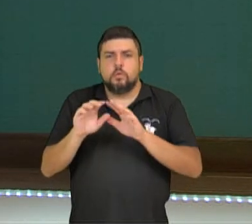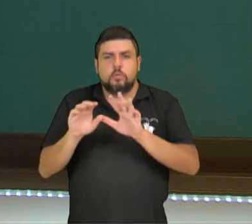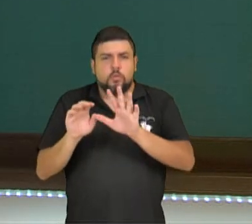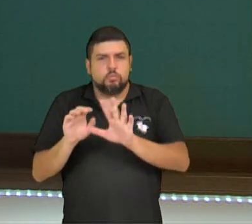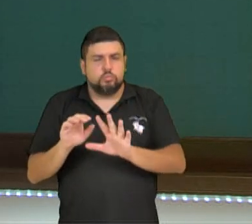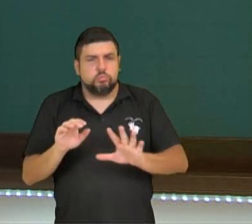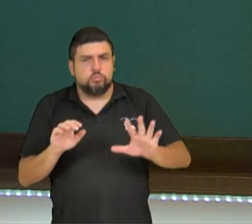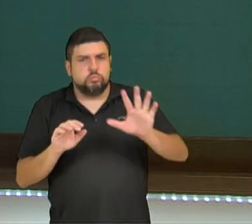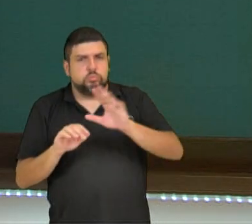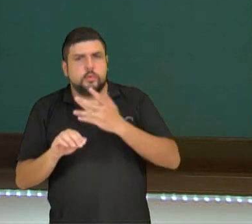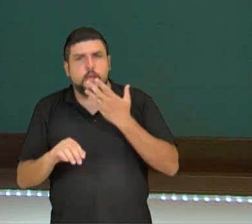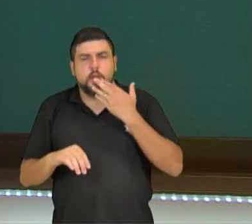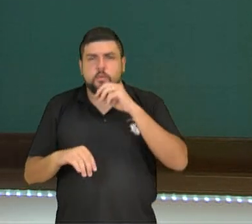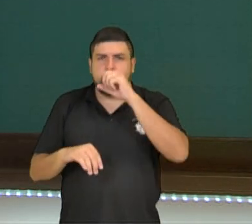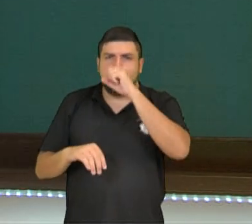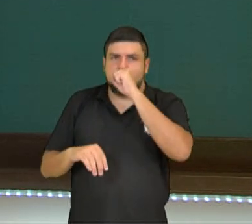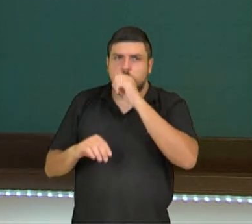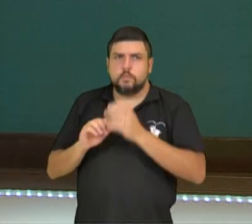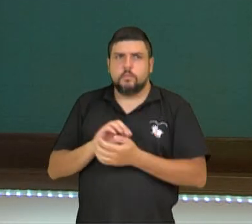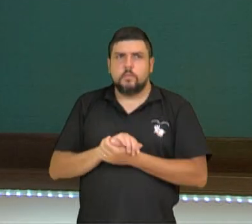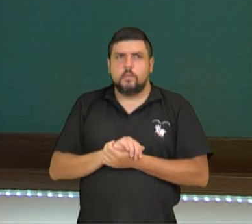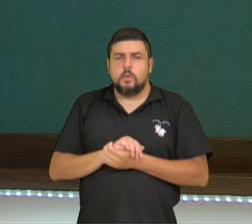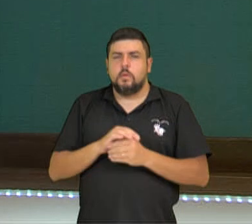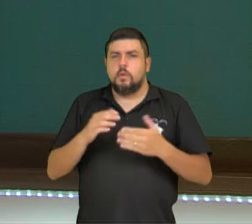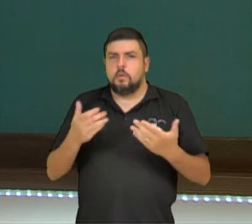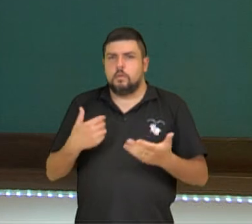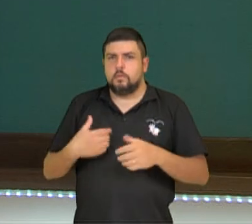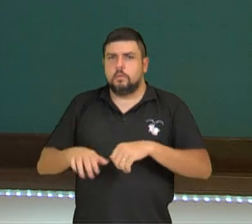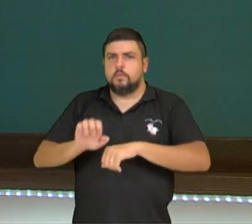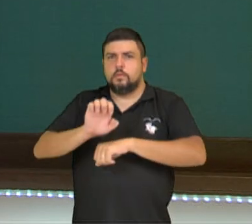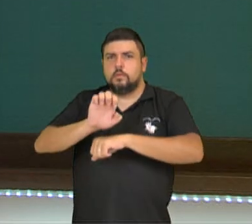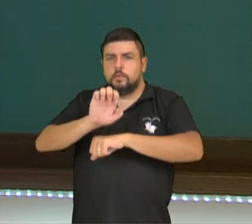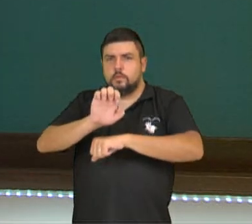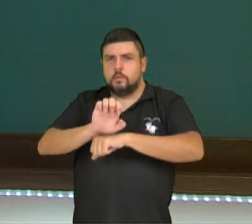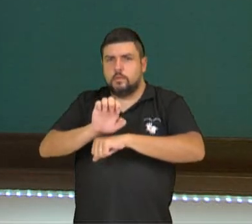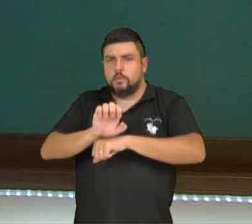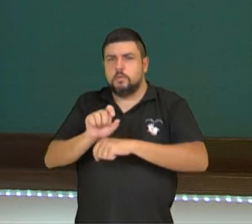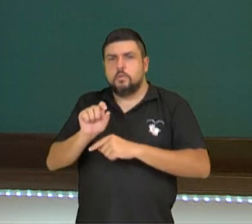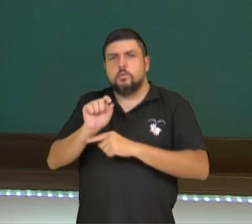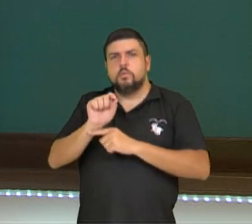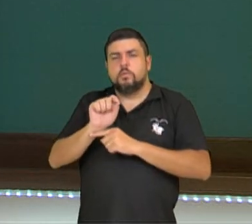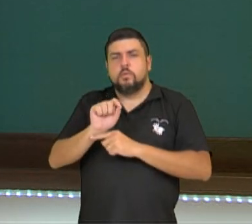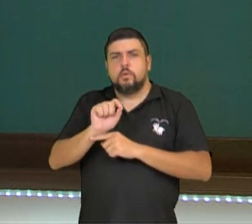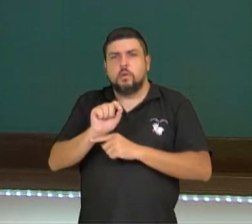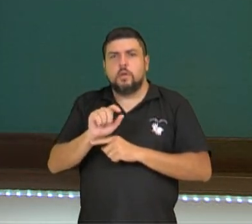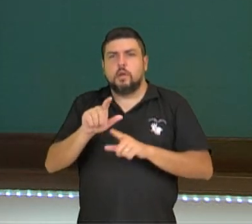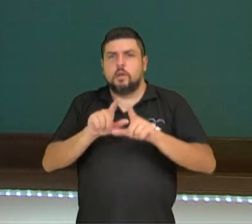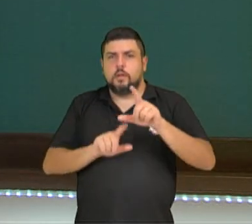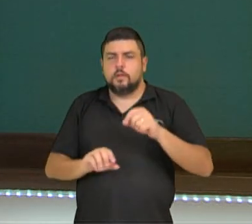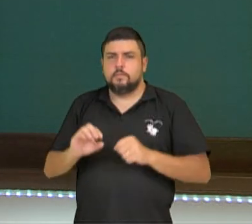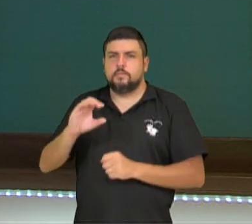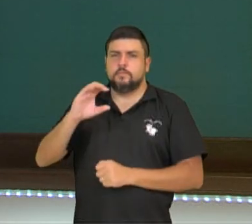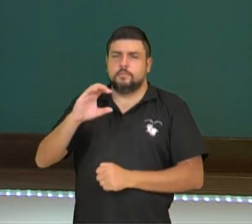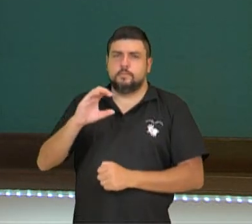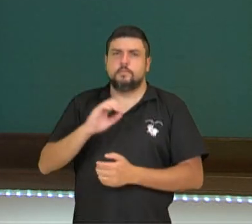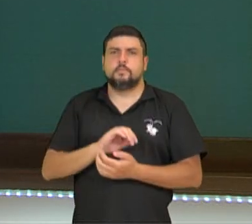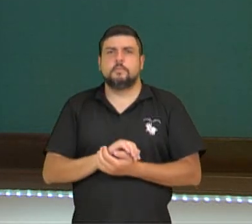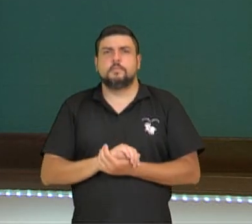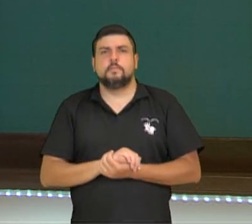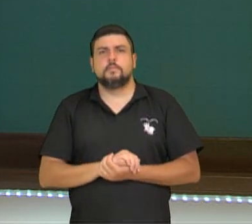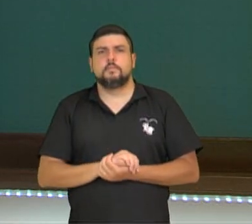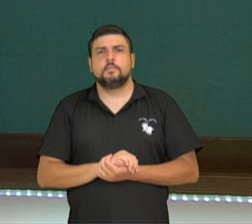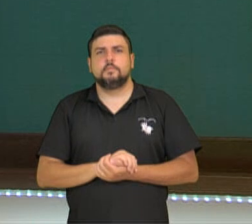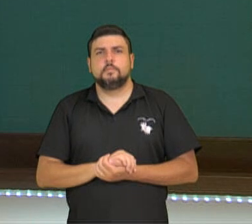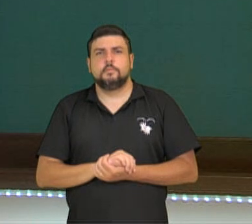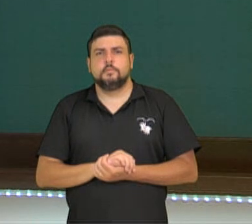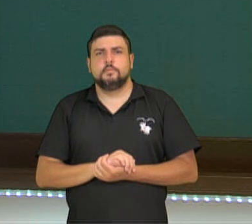hidrográficas brasileiras. Então o nosso estado está nesta porção aqui, letra C, era a resposta certa